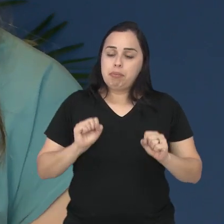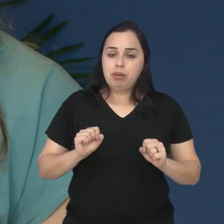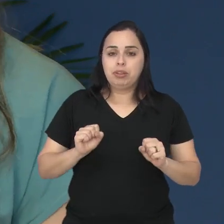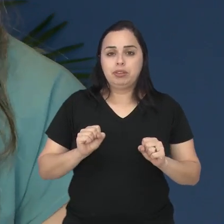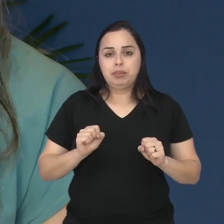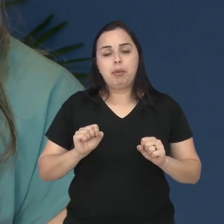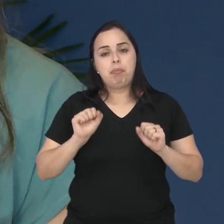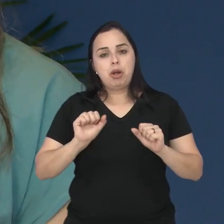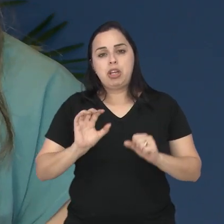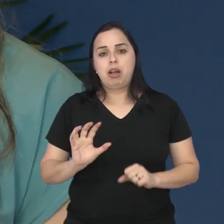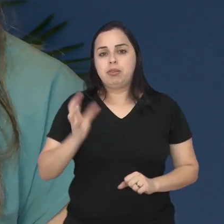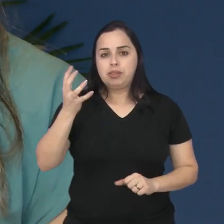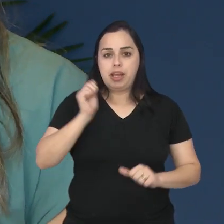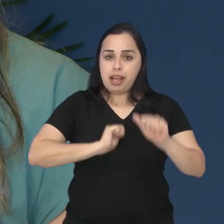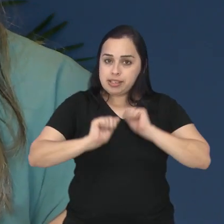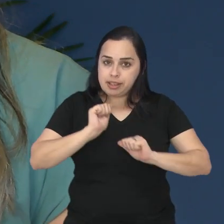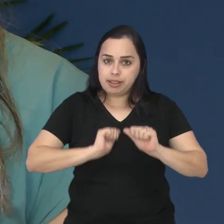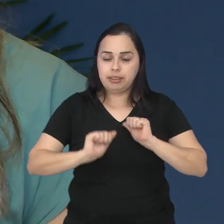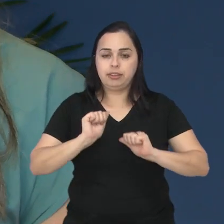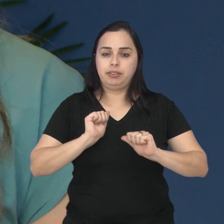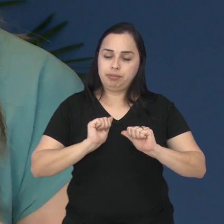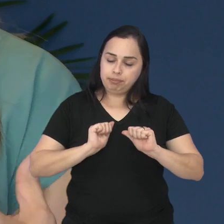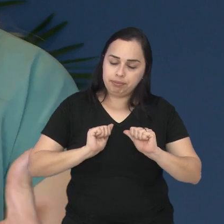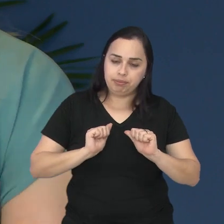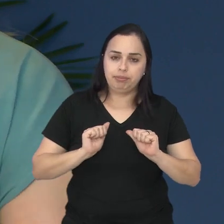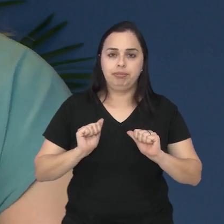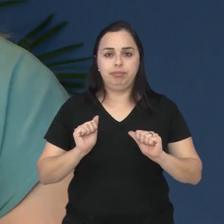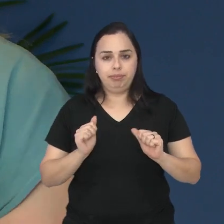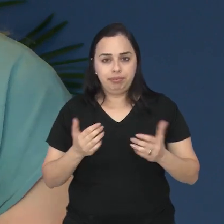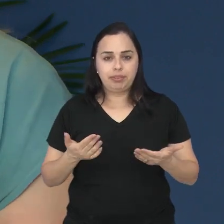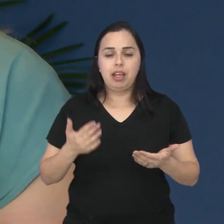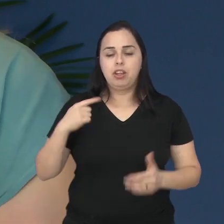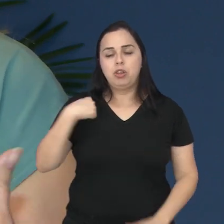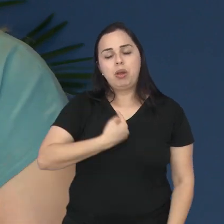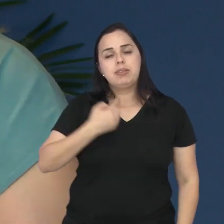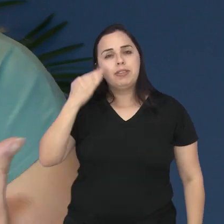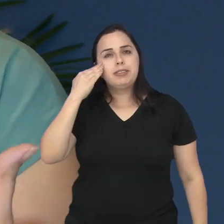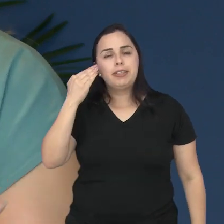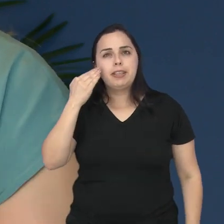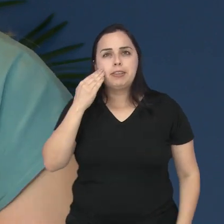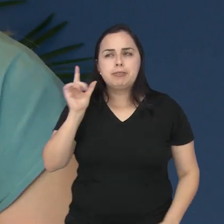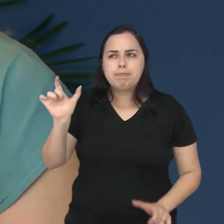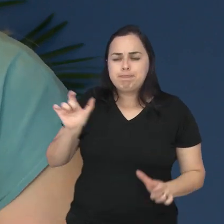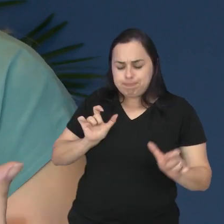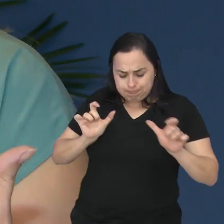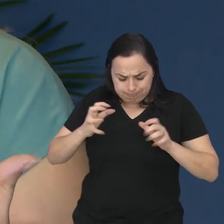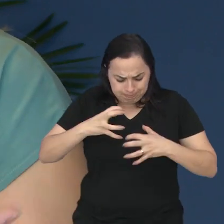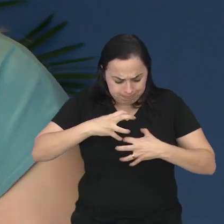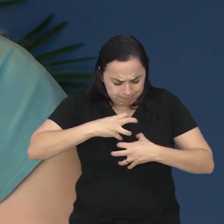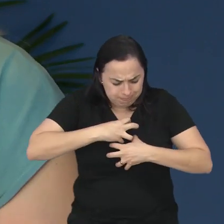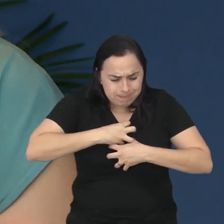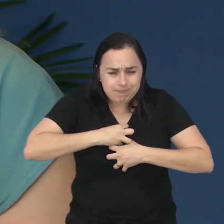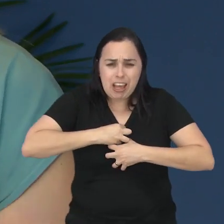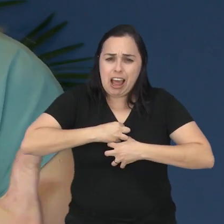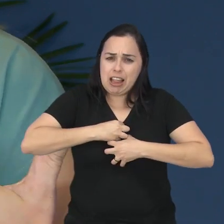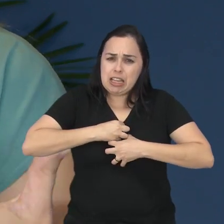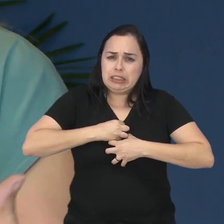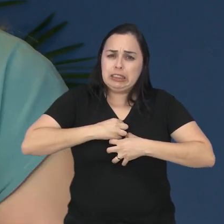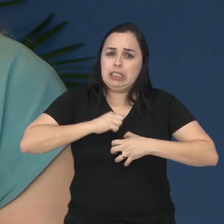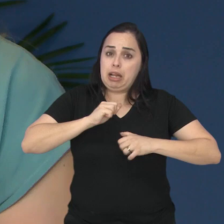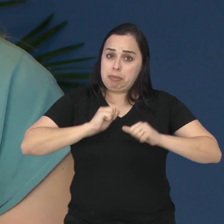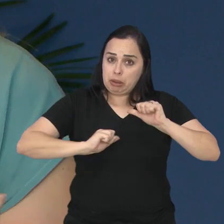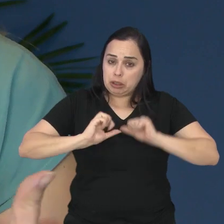pode desenvolver um pouco mais de ansiedade né o quanto a gente vai entendendo que essa situação vai mexendo com a gente